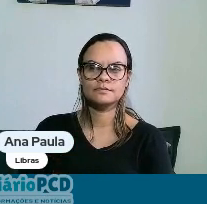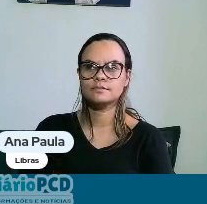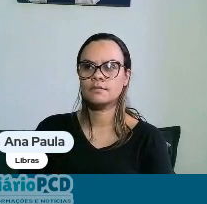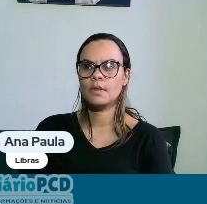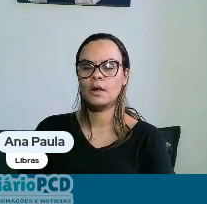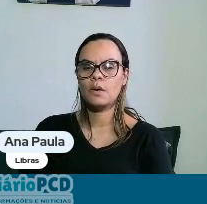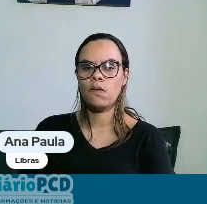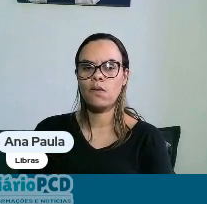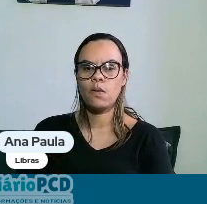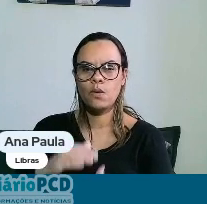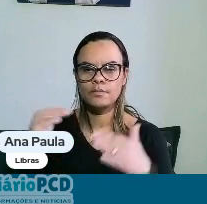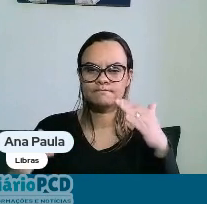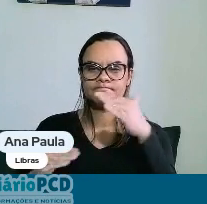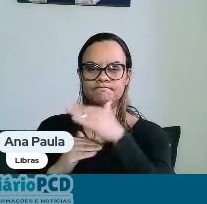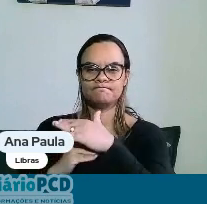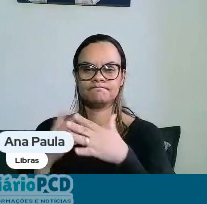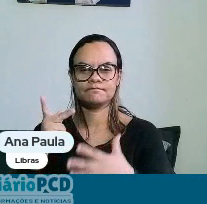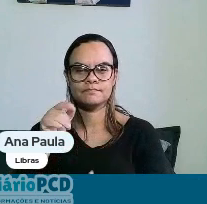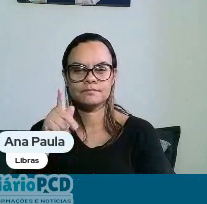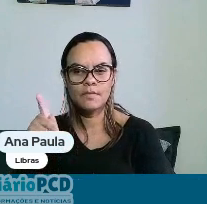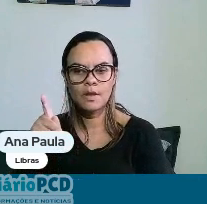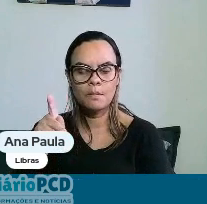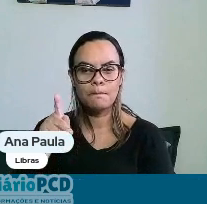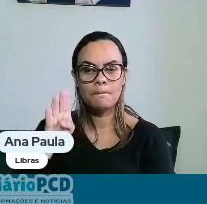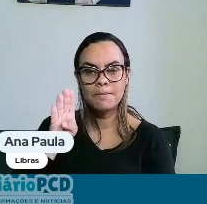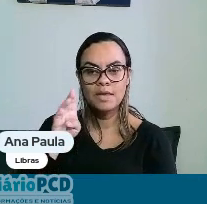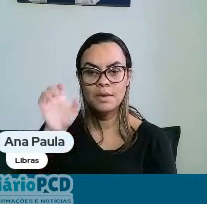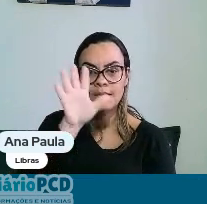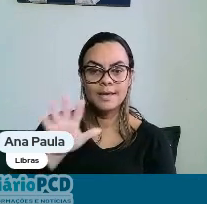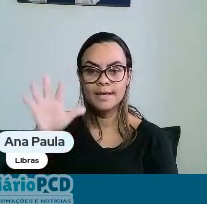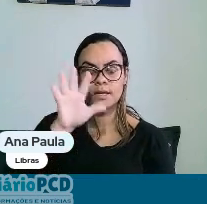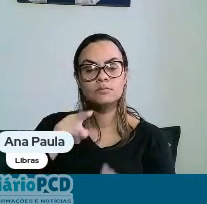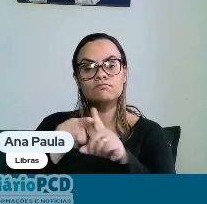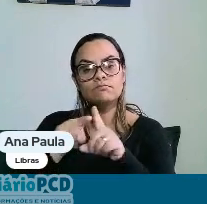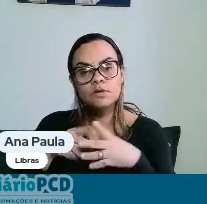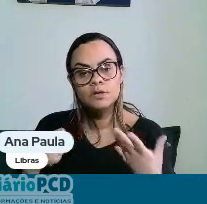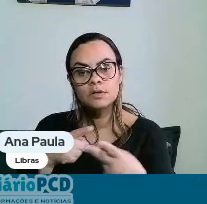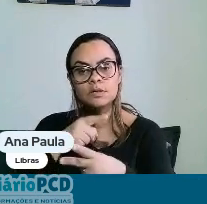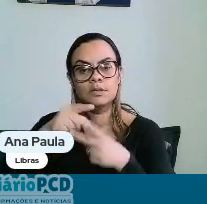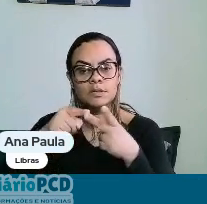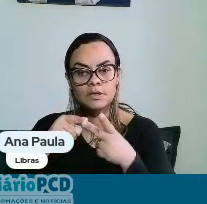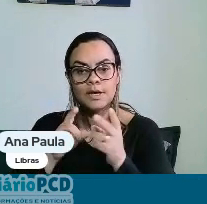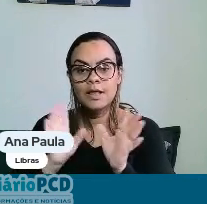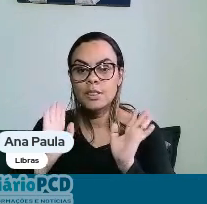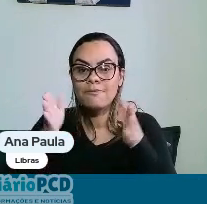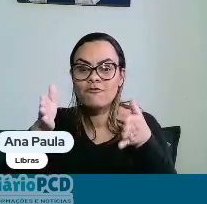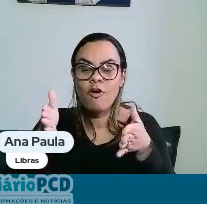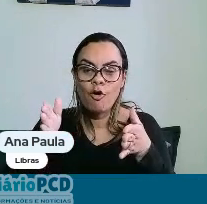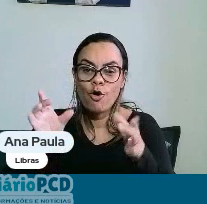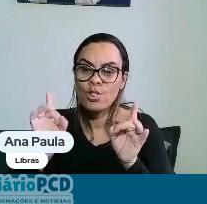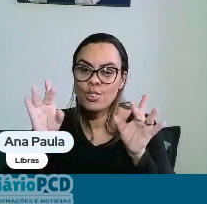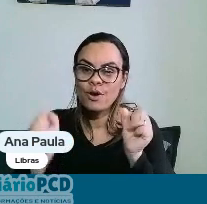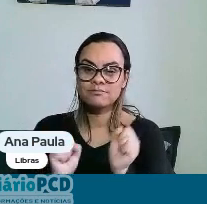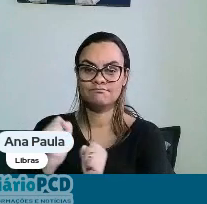capita inferior à média do PIB per capita nacional e, por fim, apenas para a indústria, porque não tem